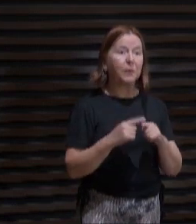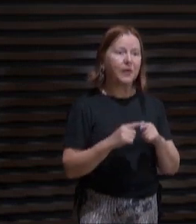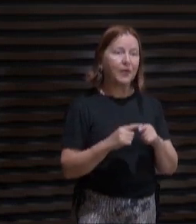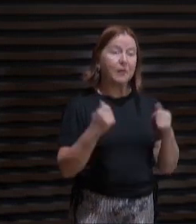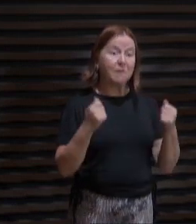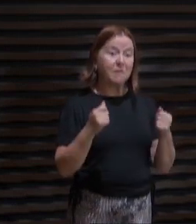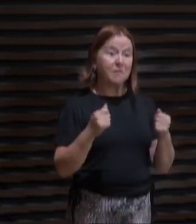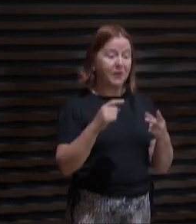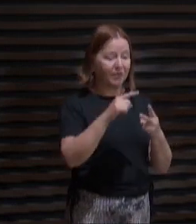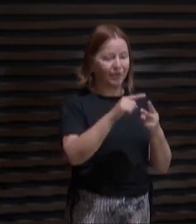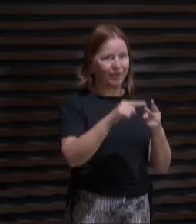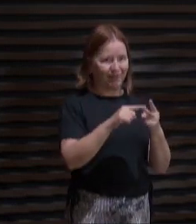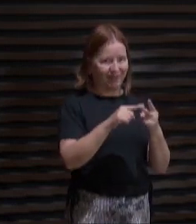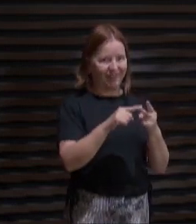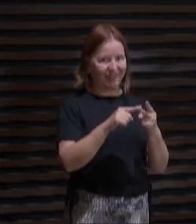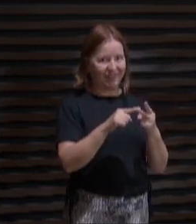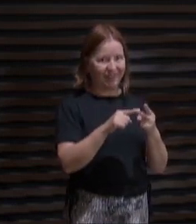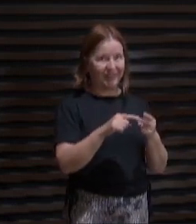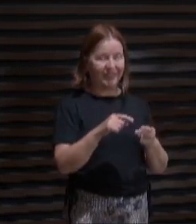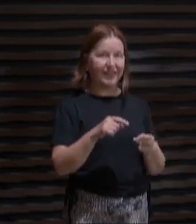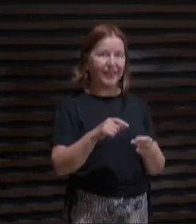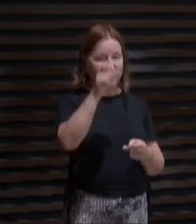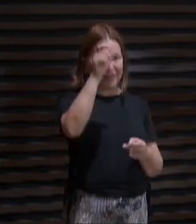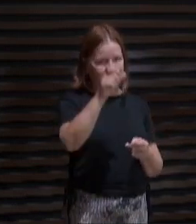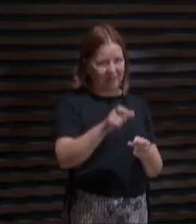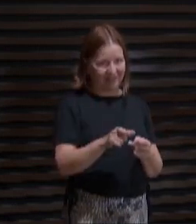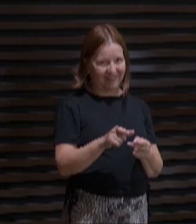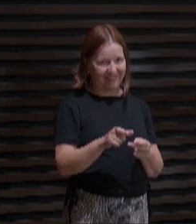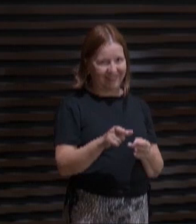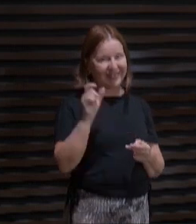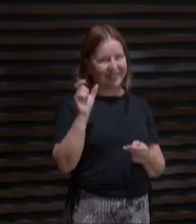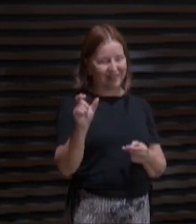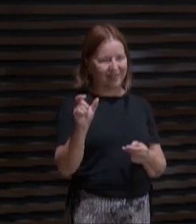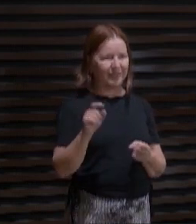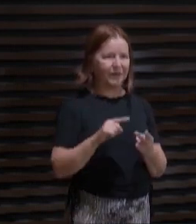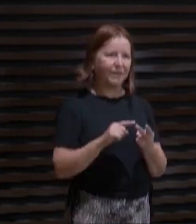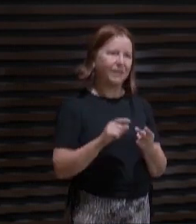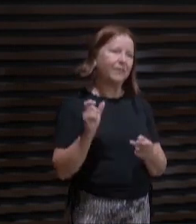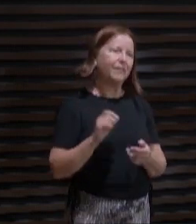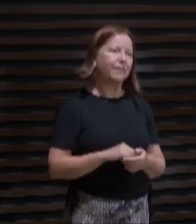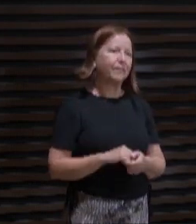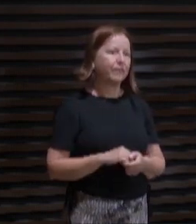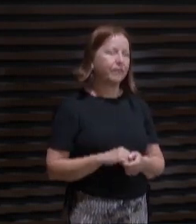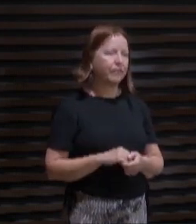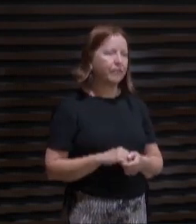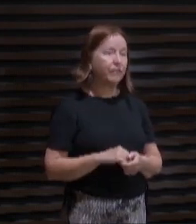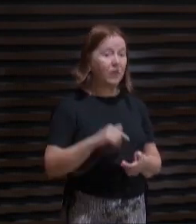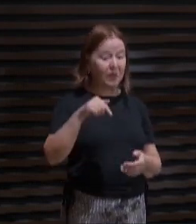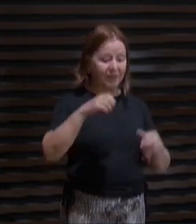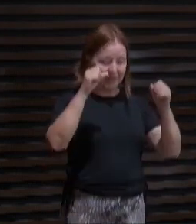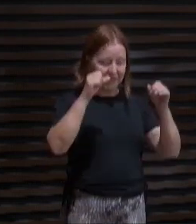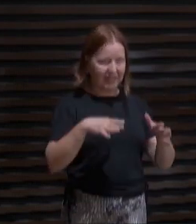andar juntas, a pessoa e a palavra. Os 7 sinais